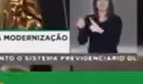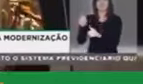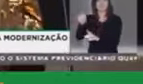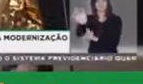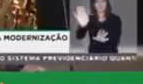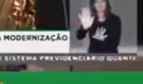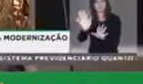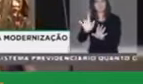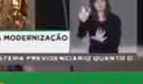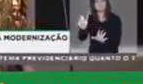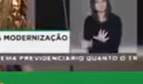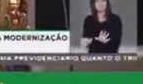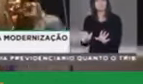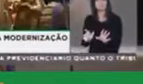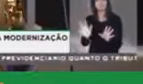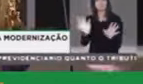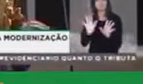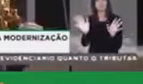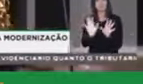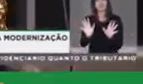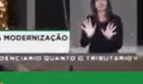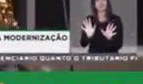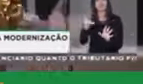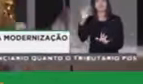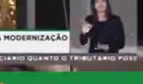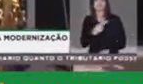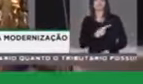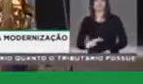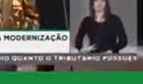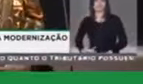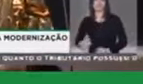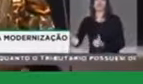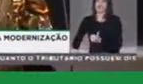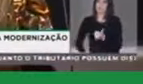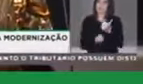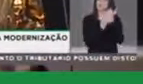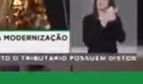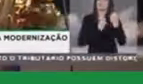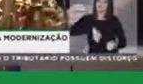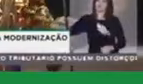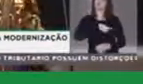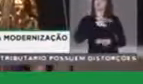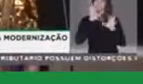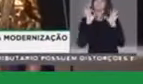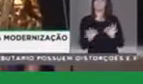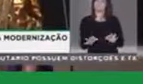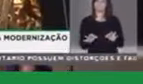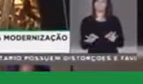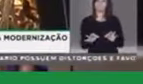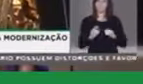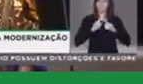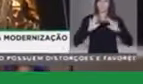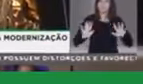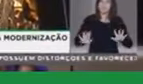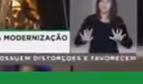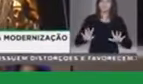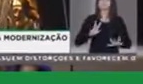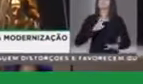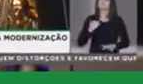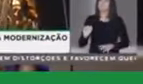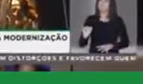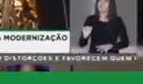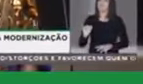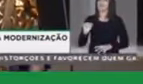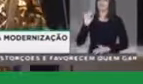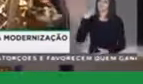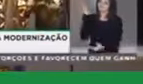Excelência, porque Vossa Excelência realmente nos apoiou nessa exposição, mas aquele